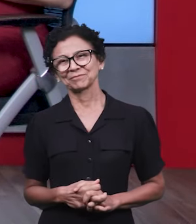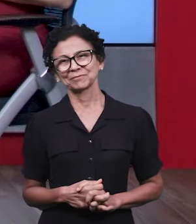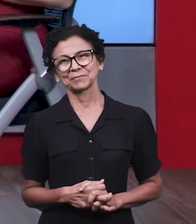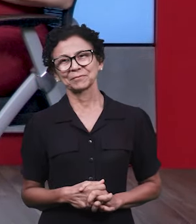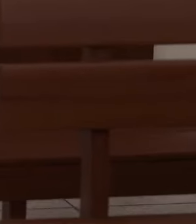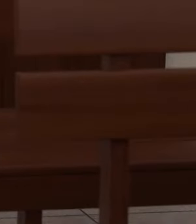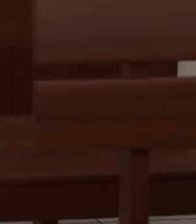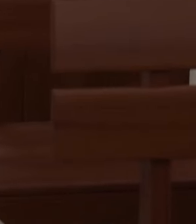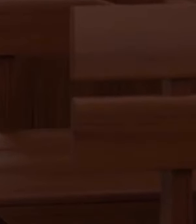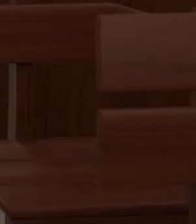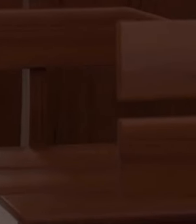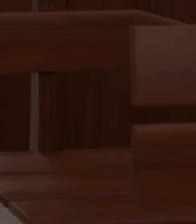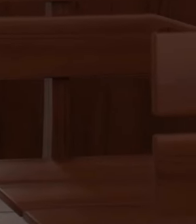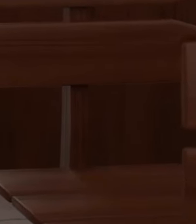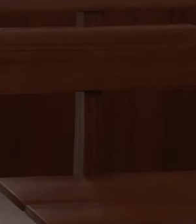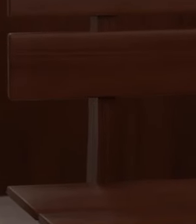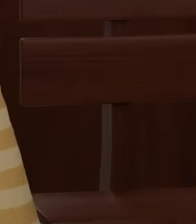a próxima.